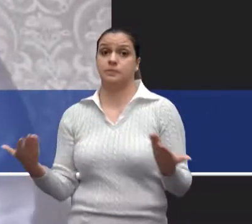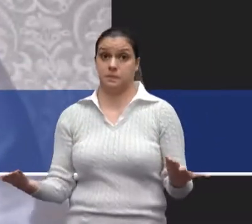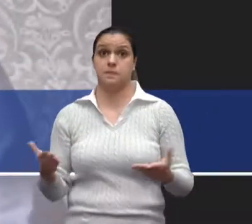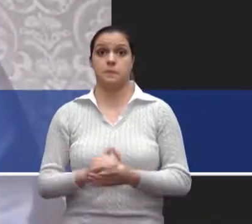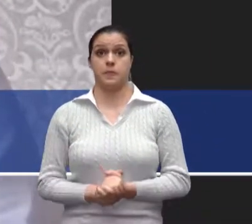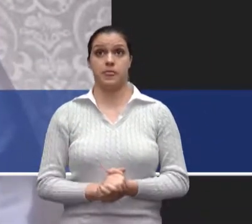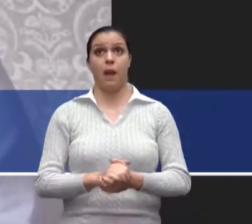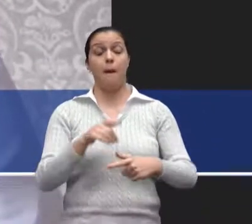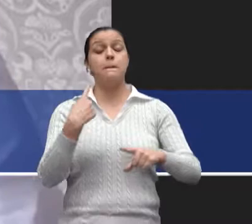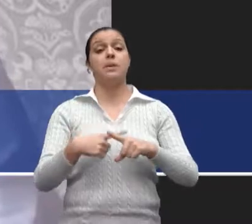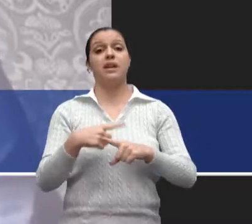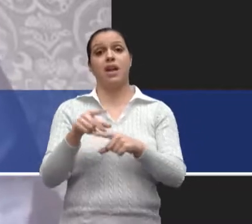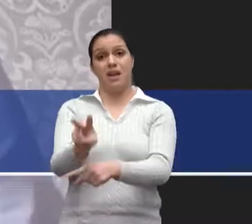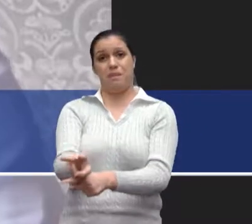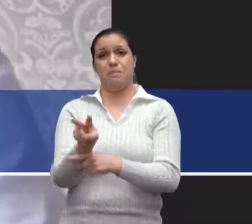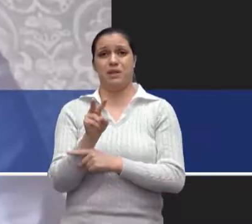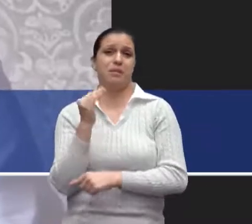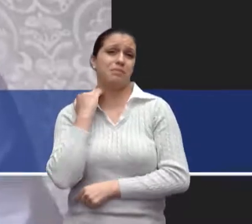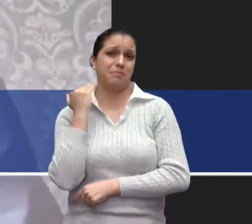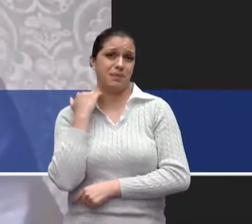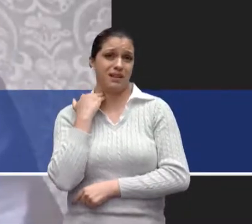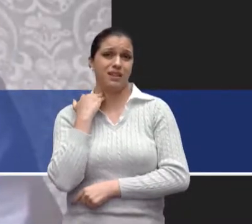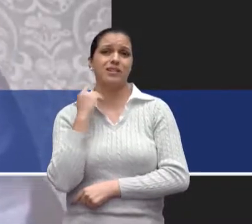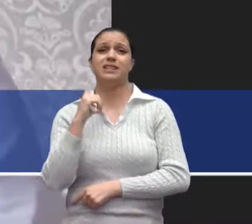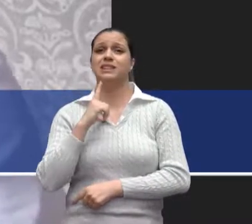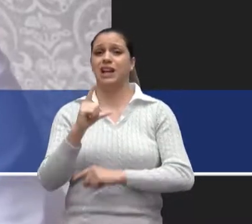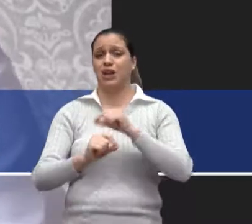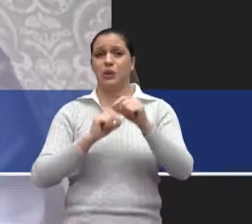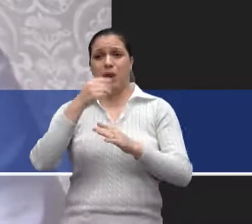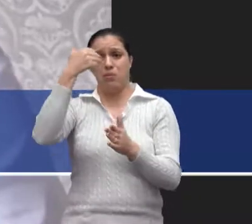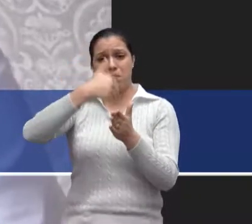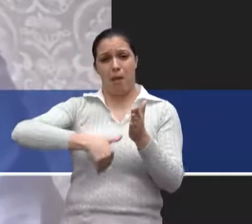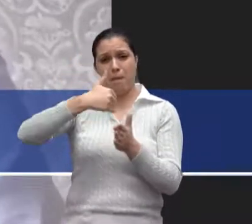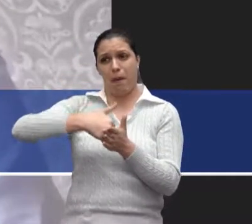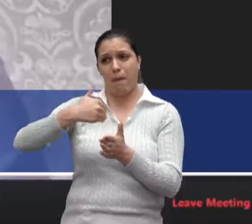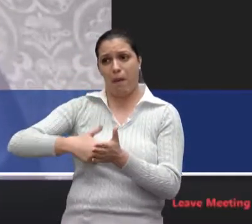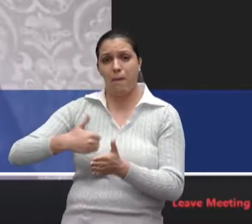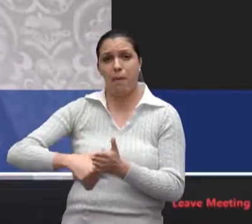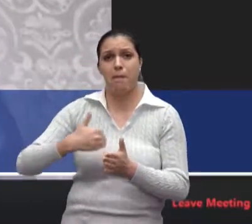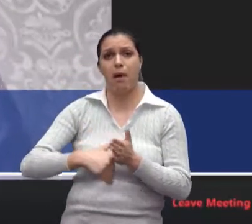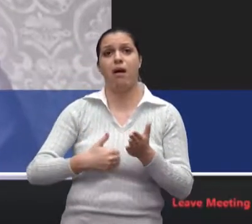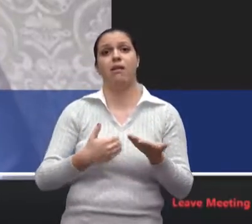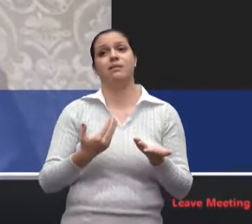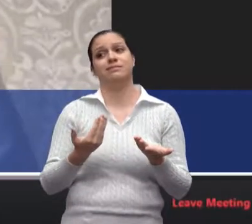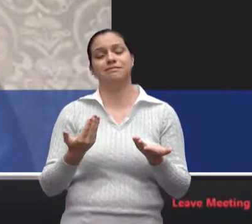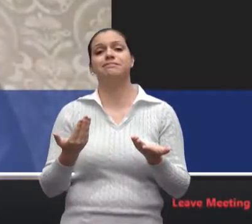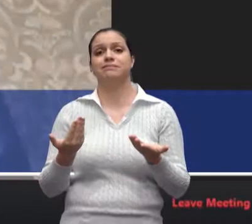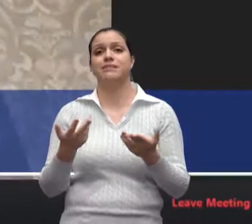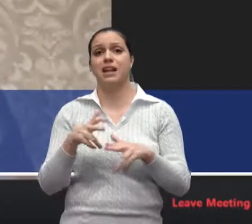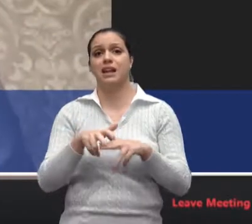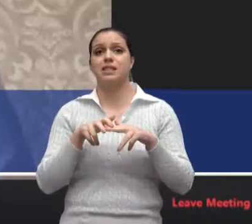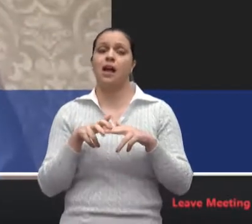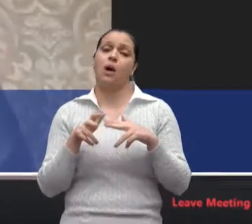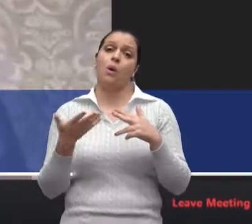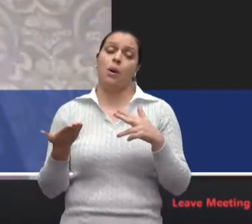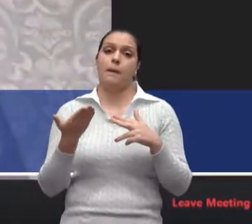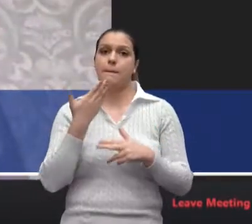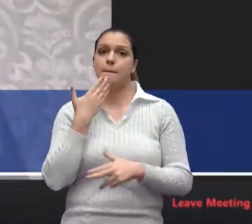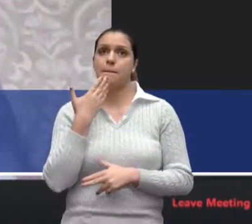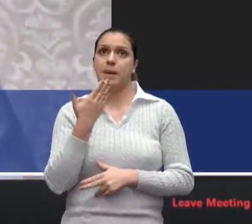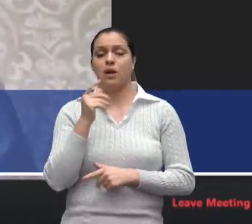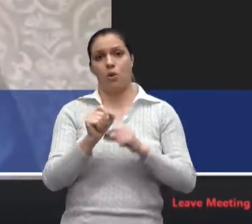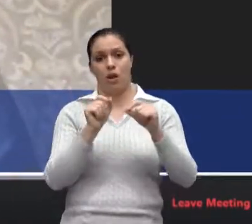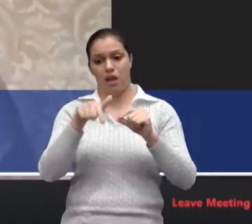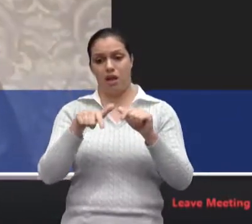do outro. Então nós temos que apressar esse projeto, porque o empréstimo consignado é onde os bancos mais ganham